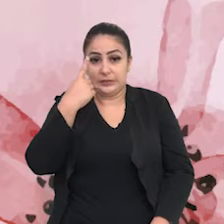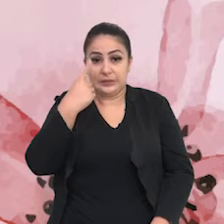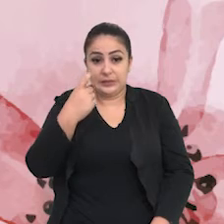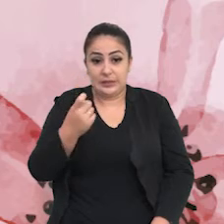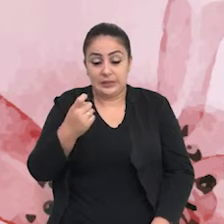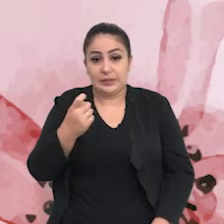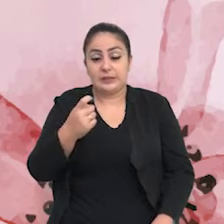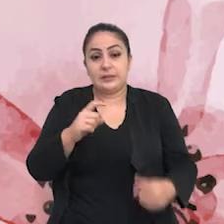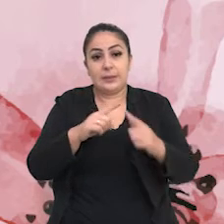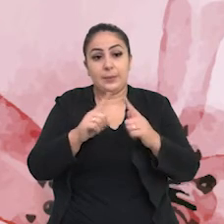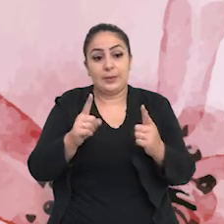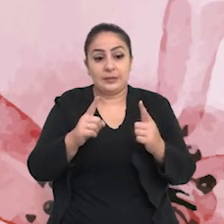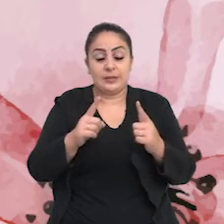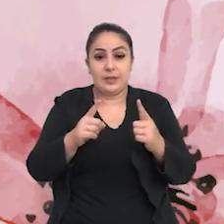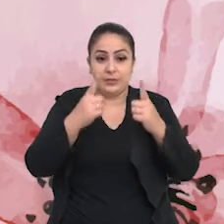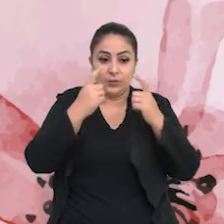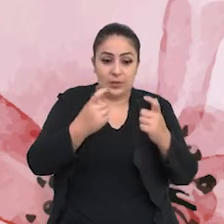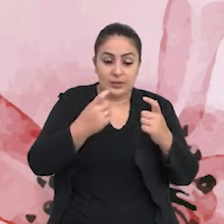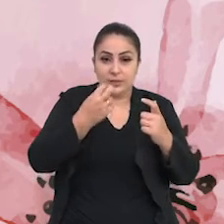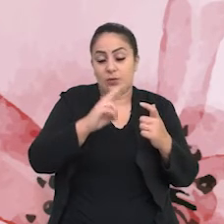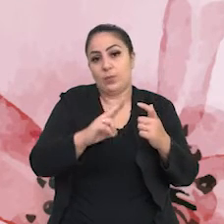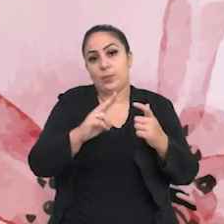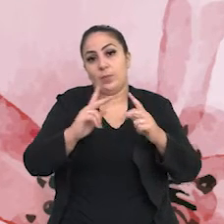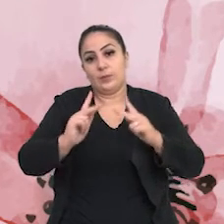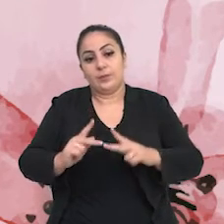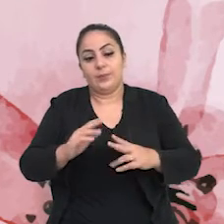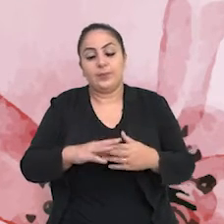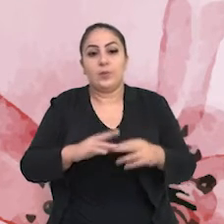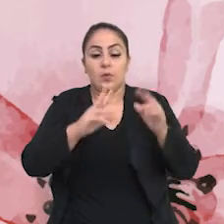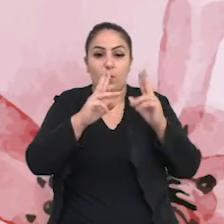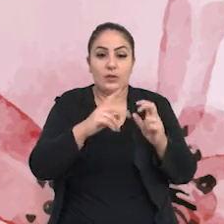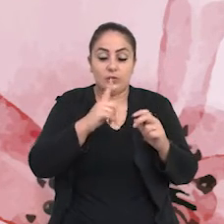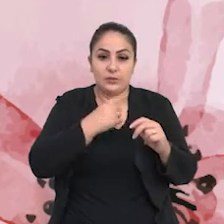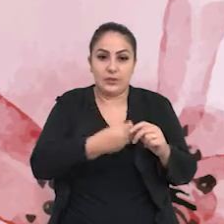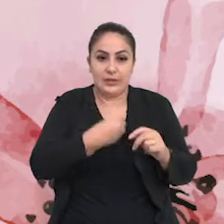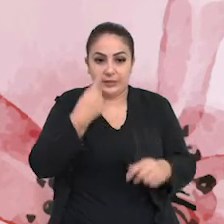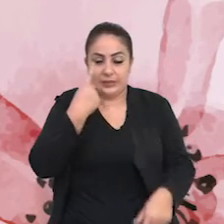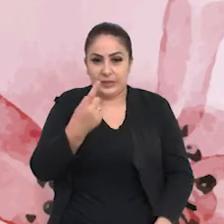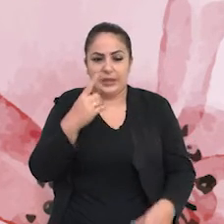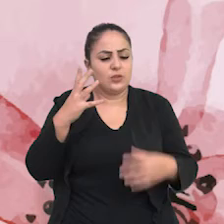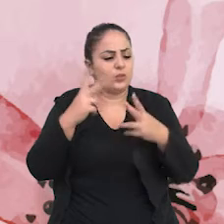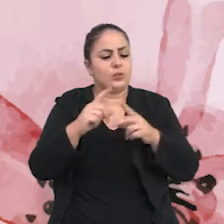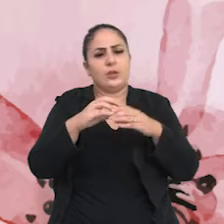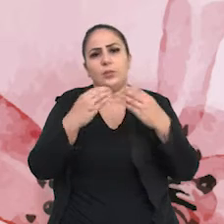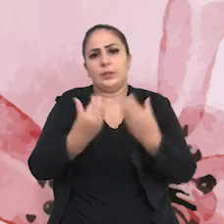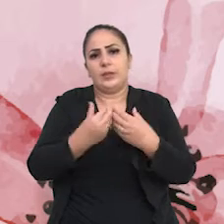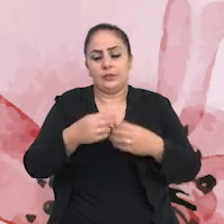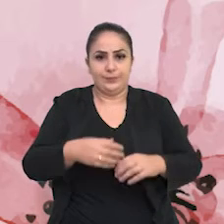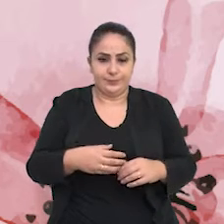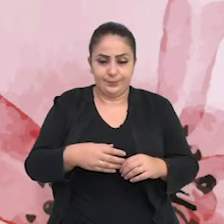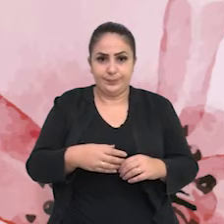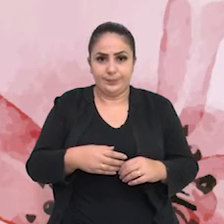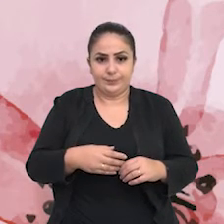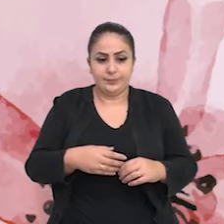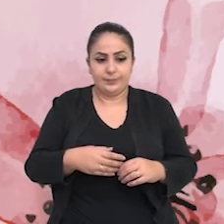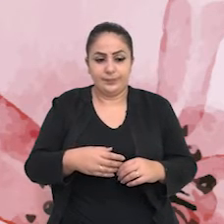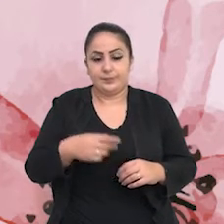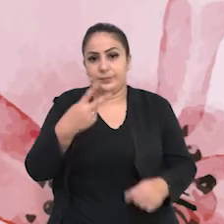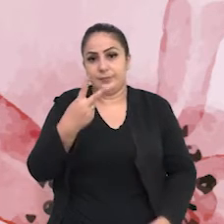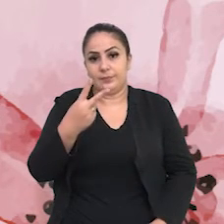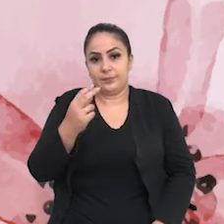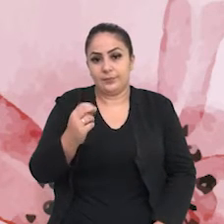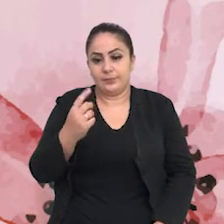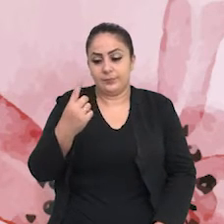interesse simplesmente a agressor e vítima. É um assunto que interessa a toda a comunidade.